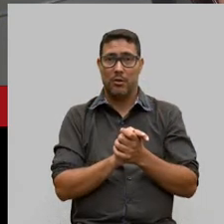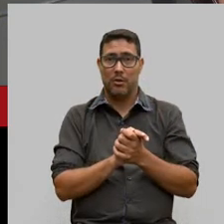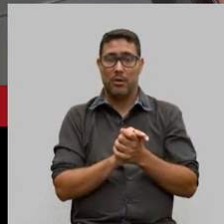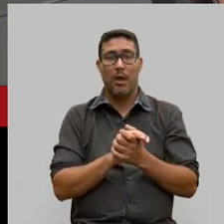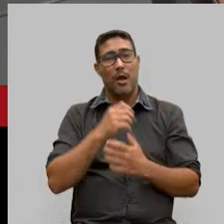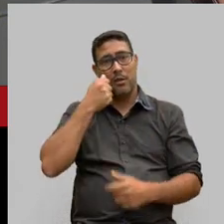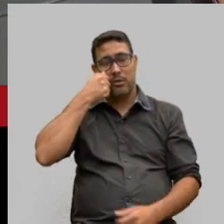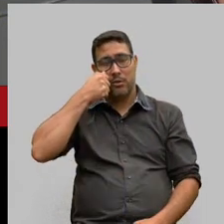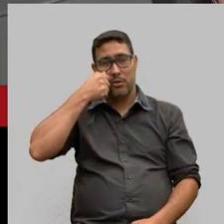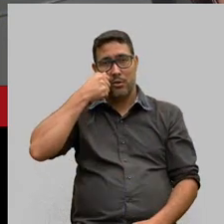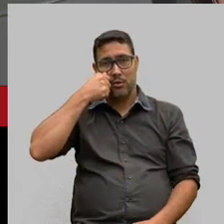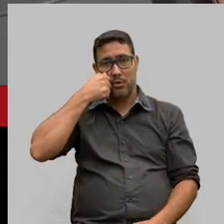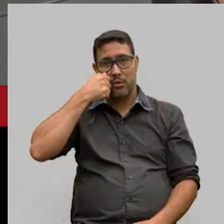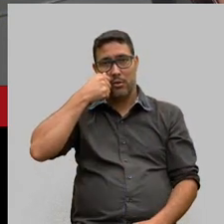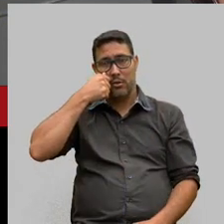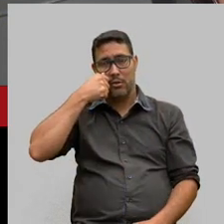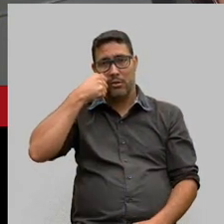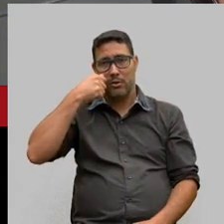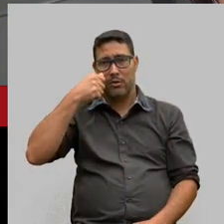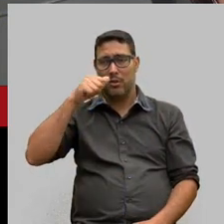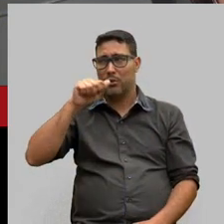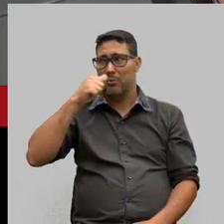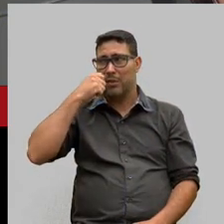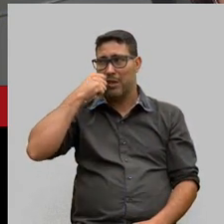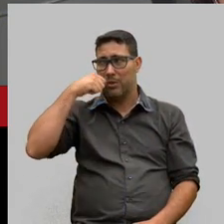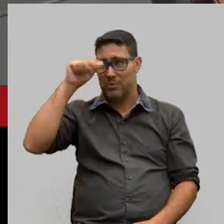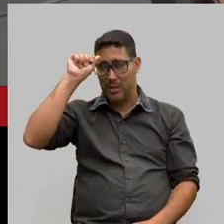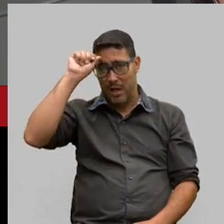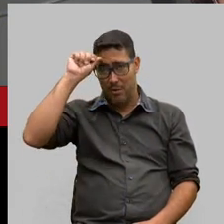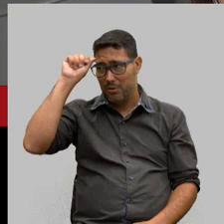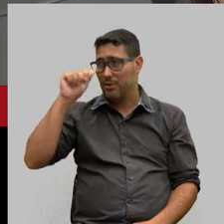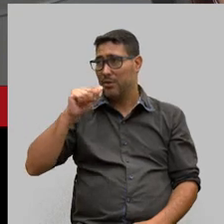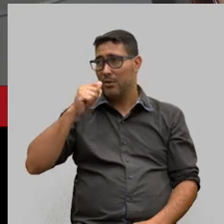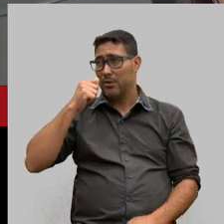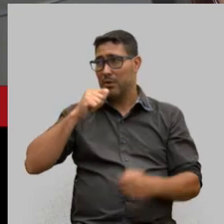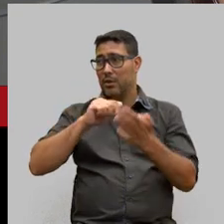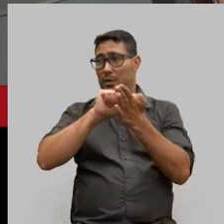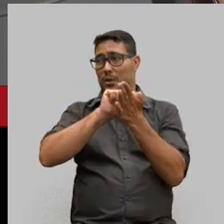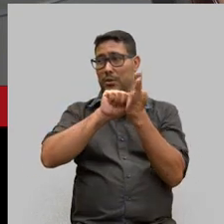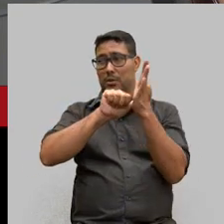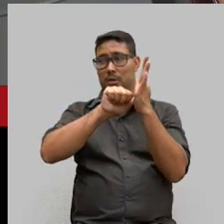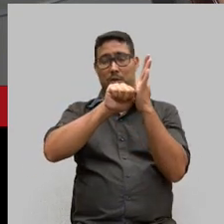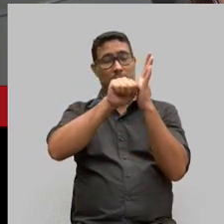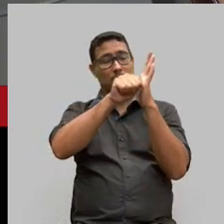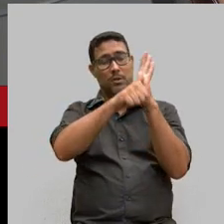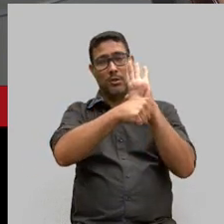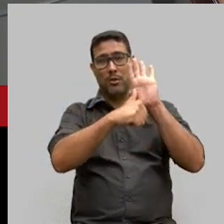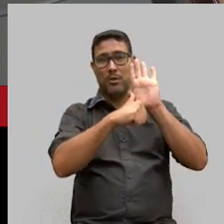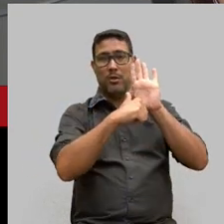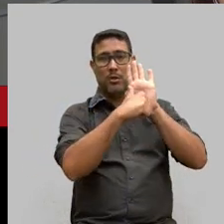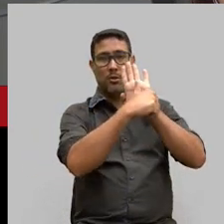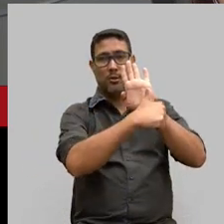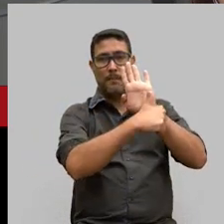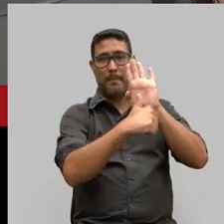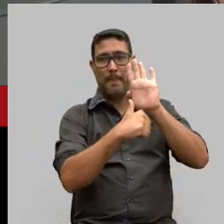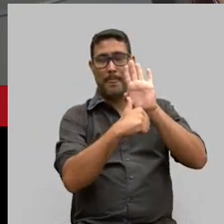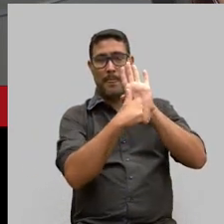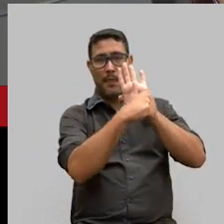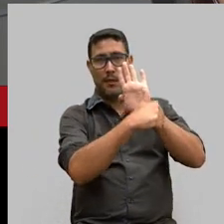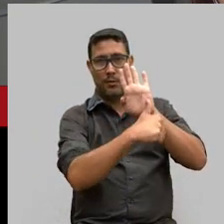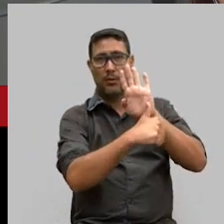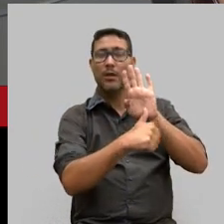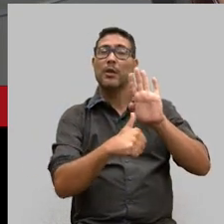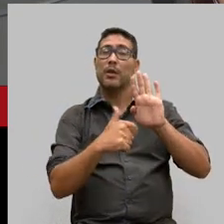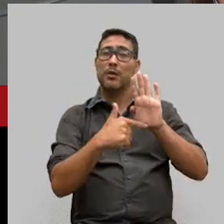que é nós na família nós chamamos de síndrome do amor porque não existe pessoas mais